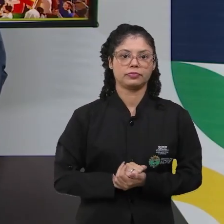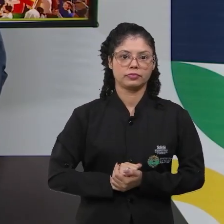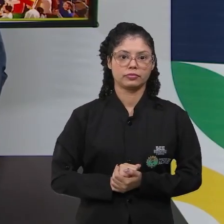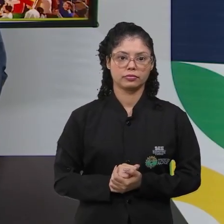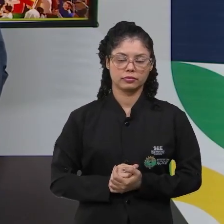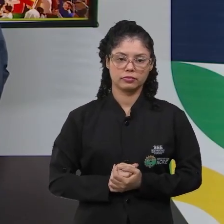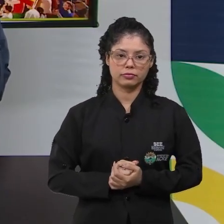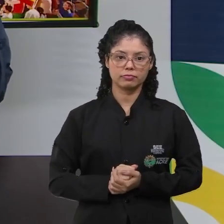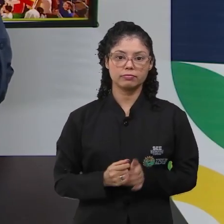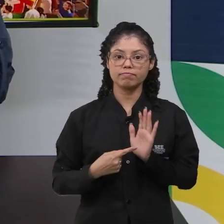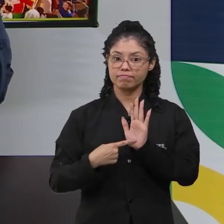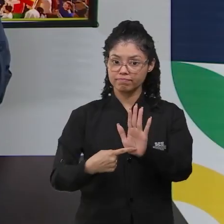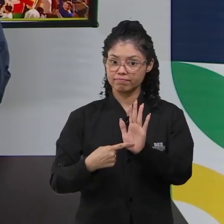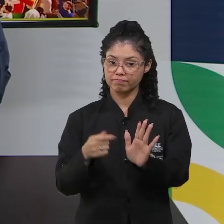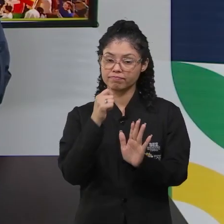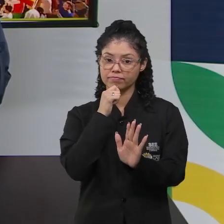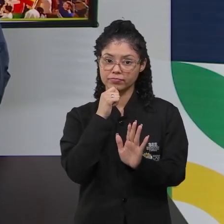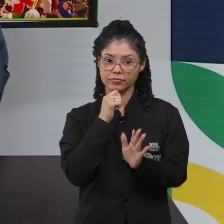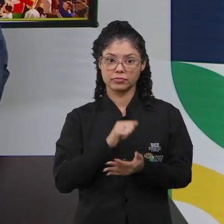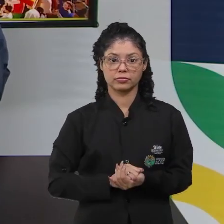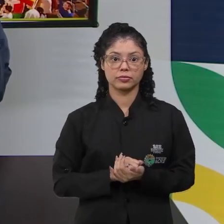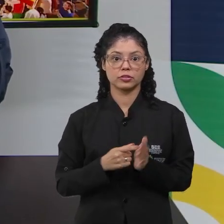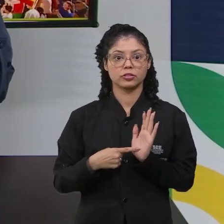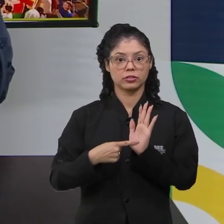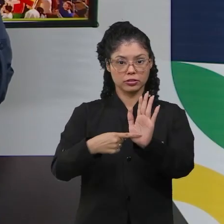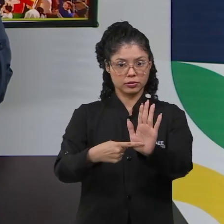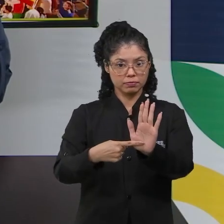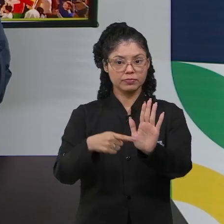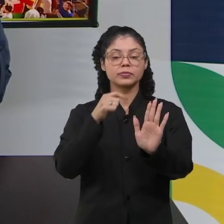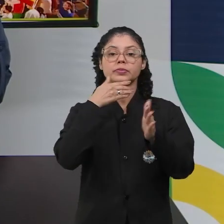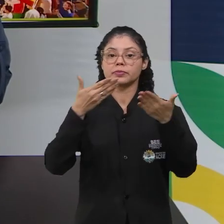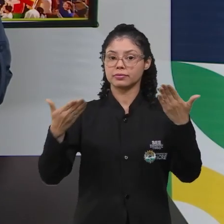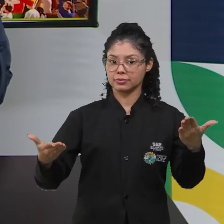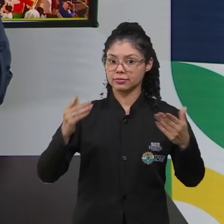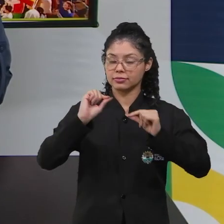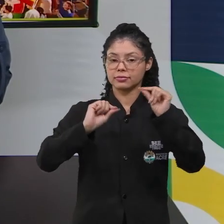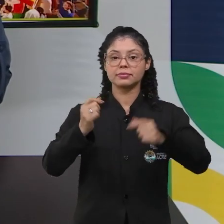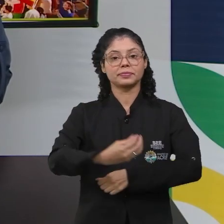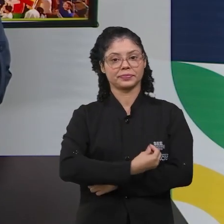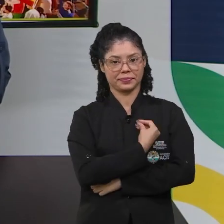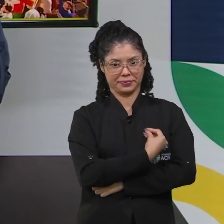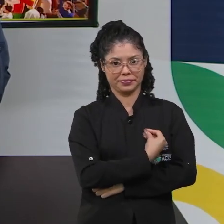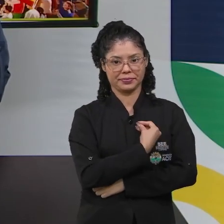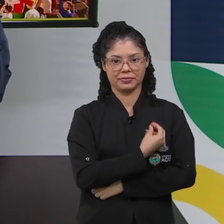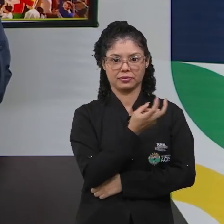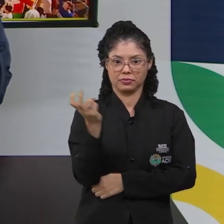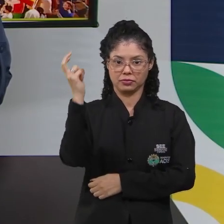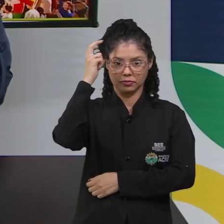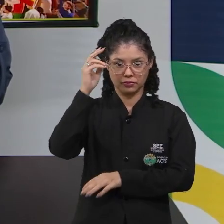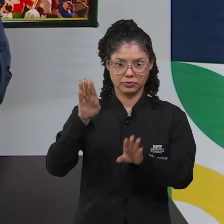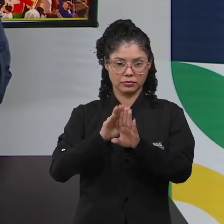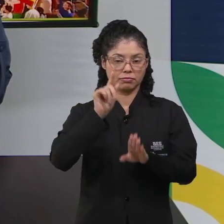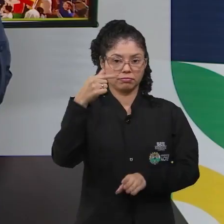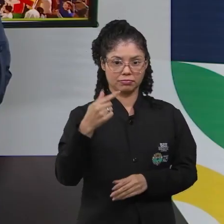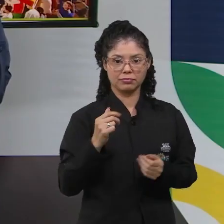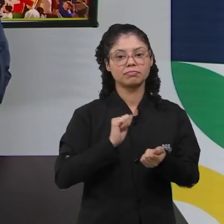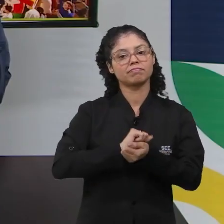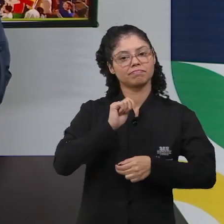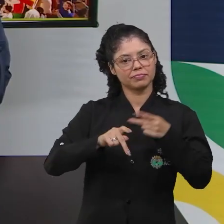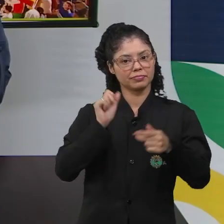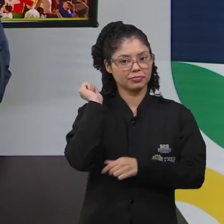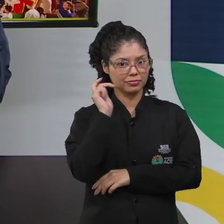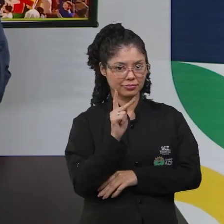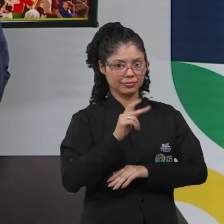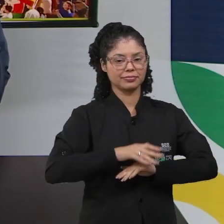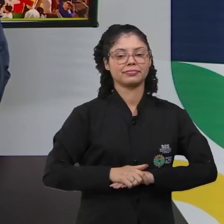uma ilustragem, né, uma amostragem acerca das vivências culturais daquele povo.